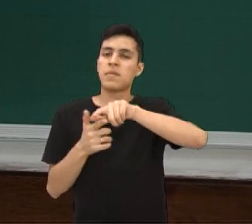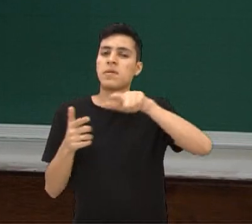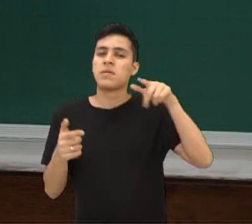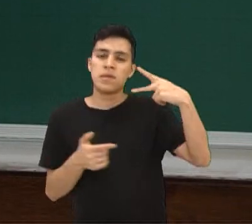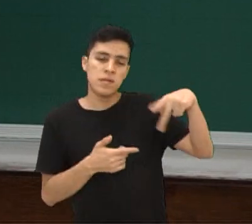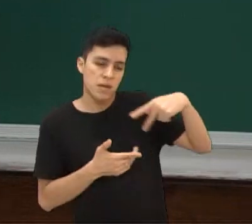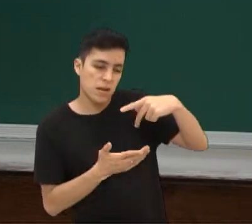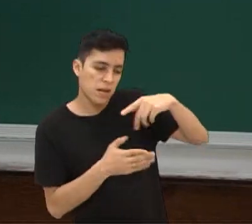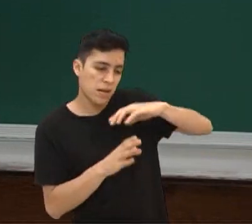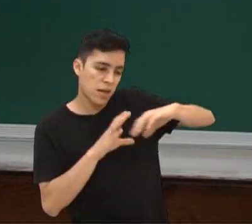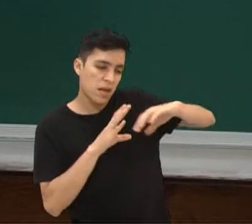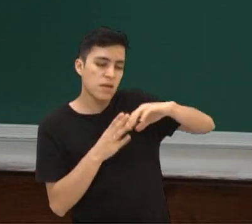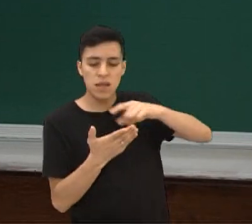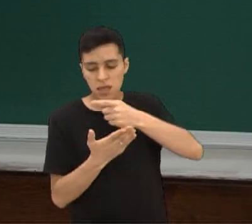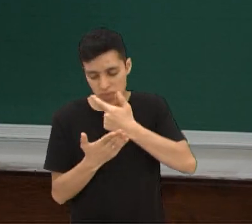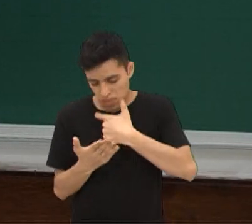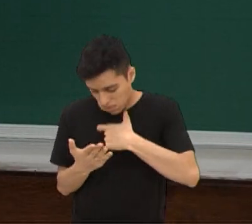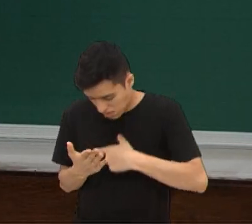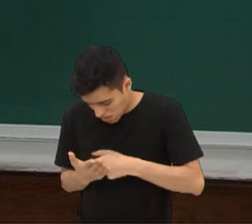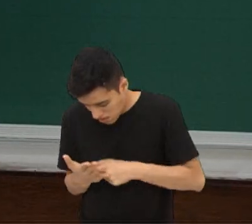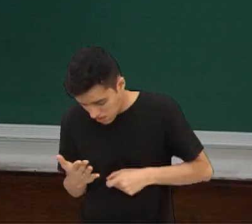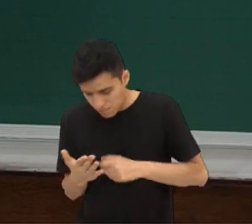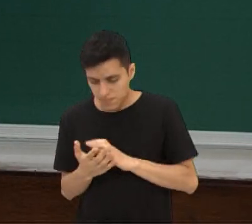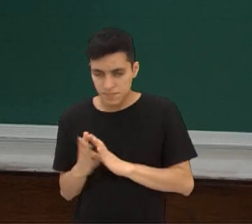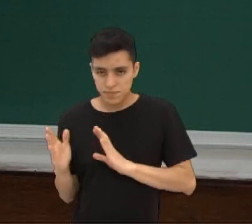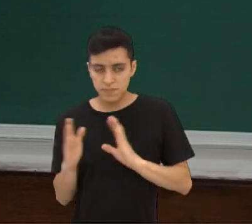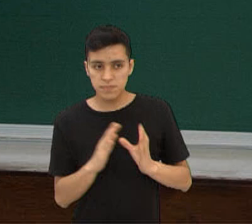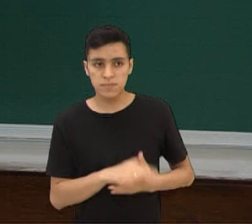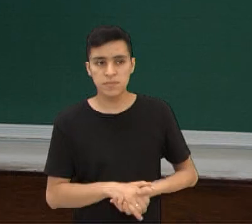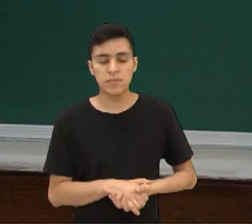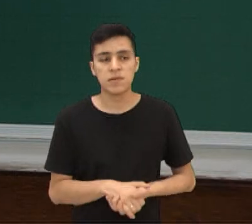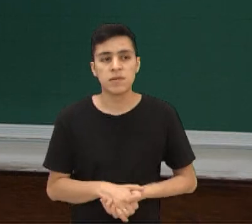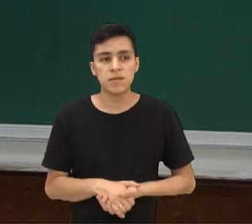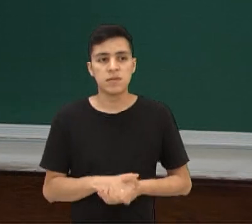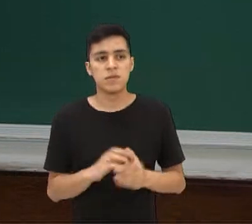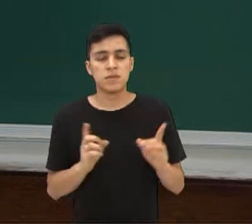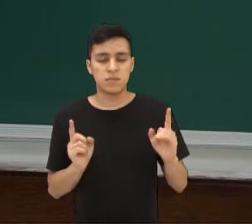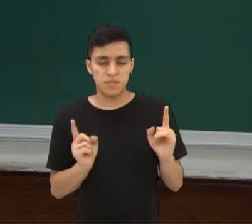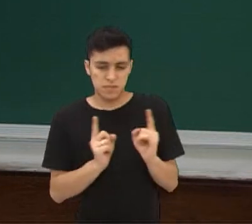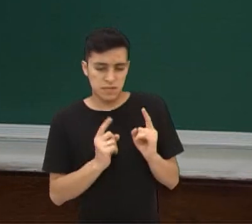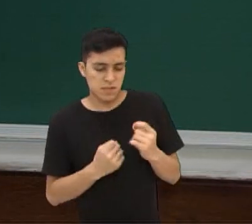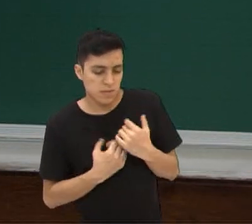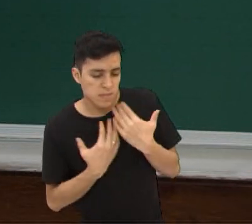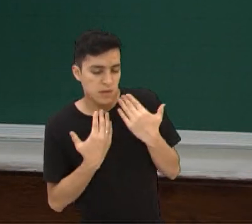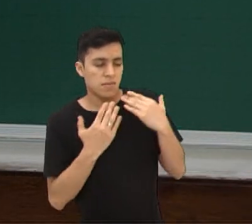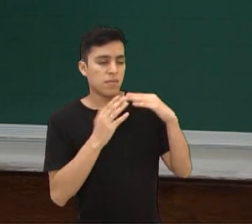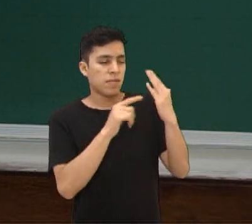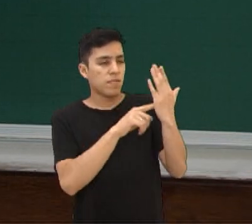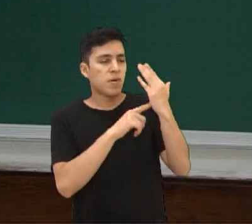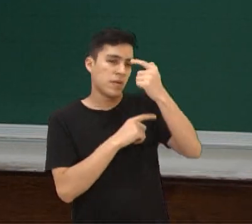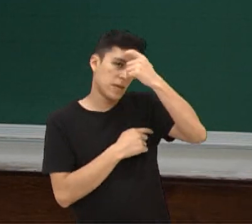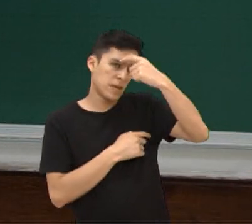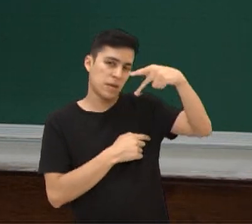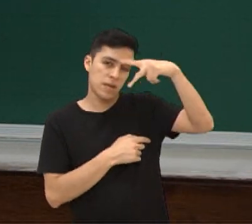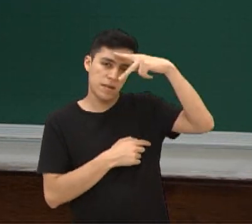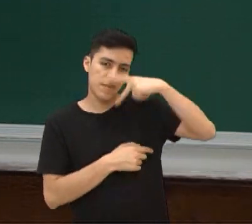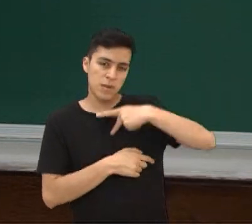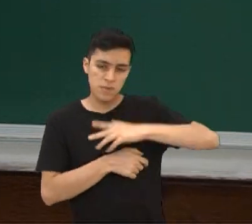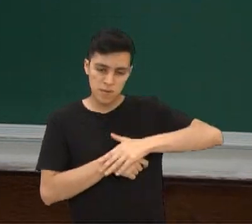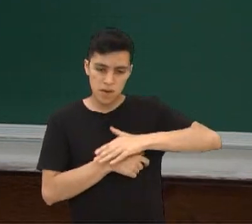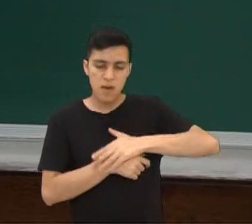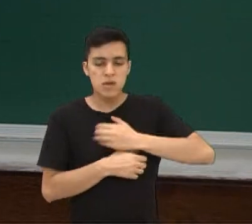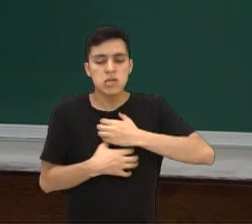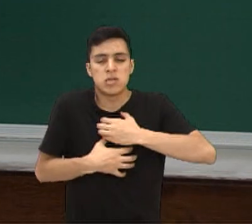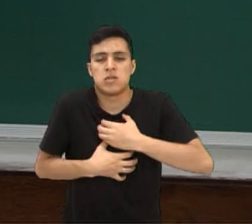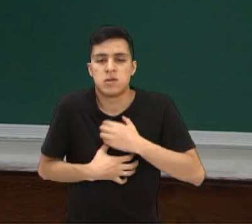músicas. Um pequeno poema, who or which, expressa um pensamento pessoal e sentimentos da